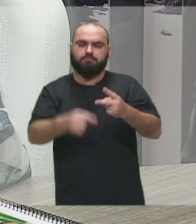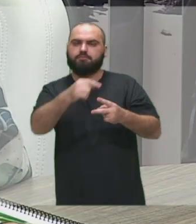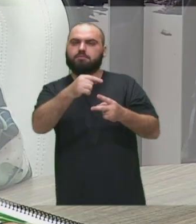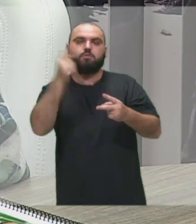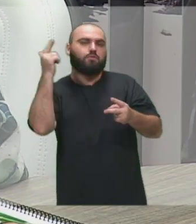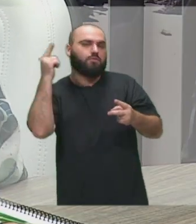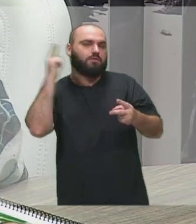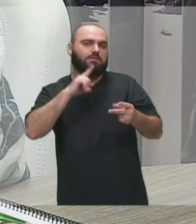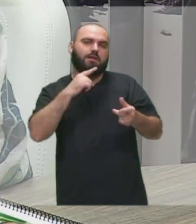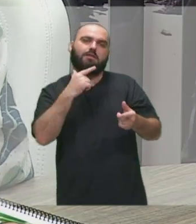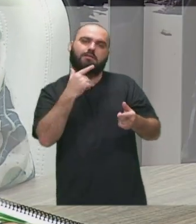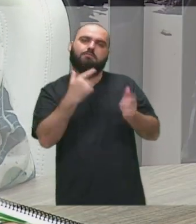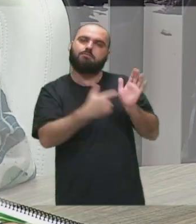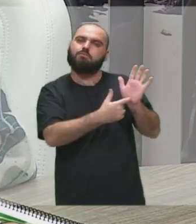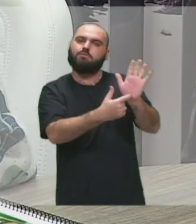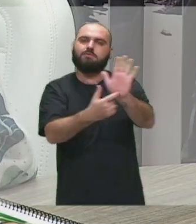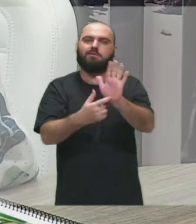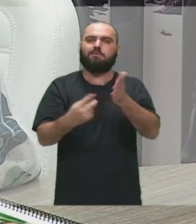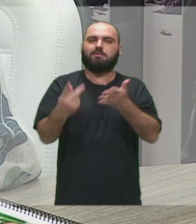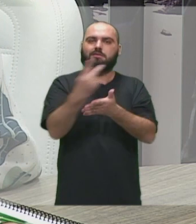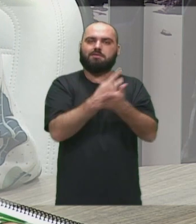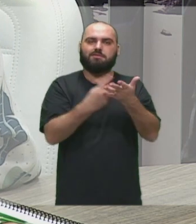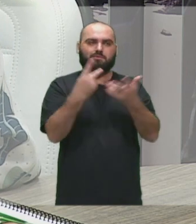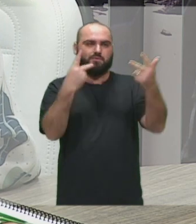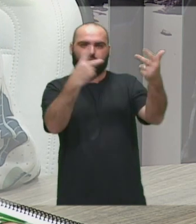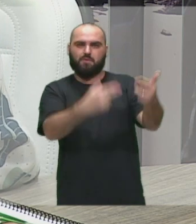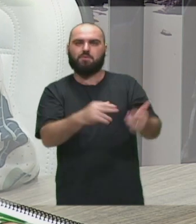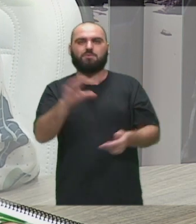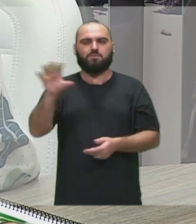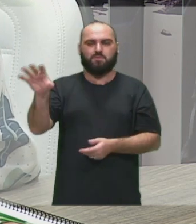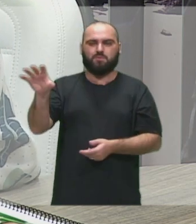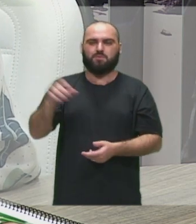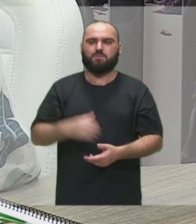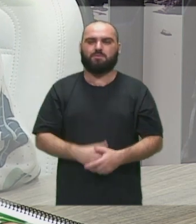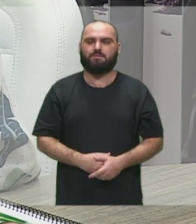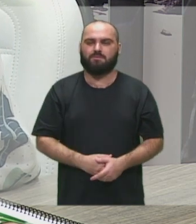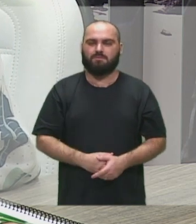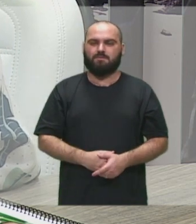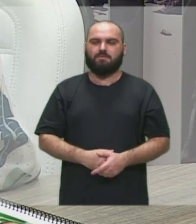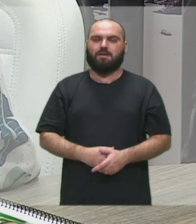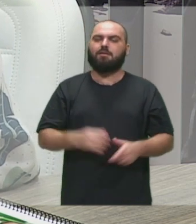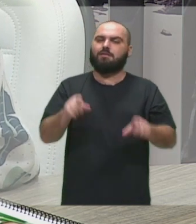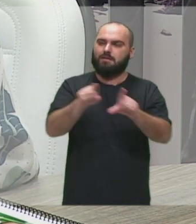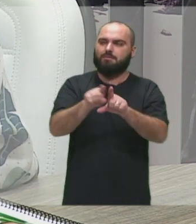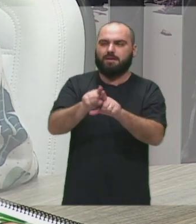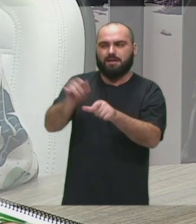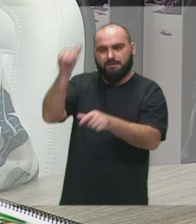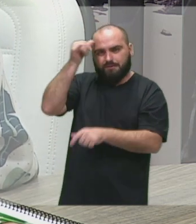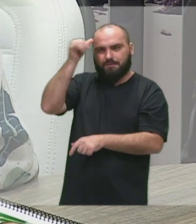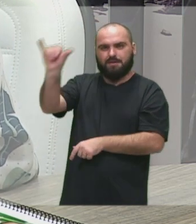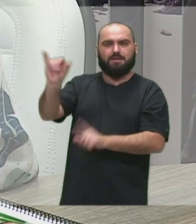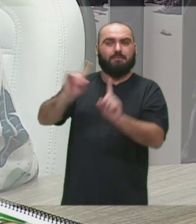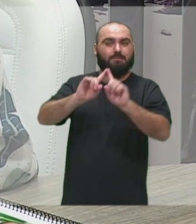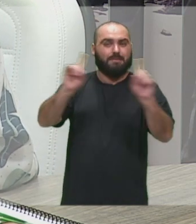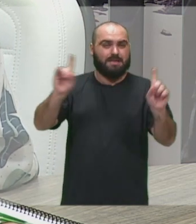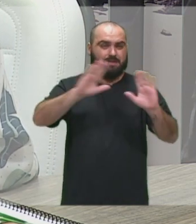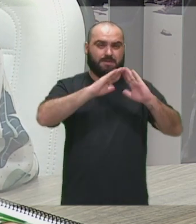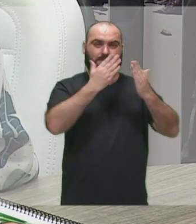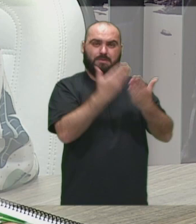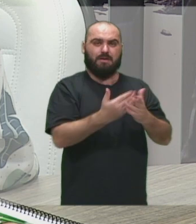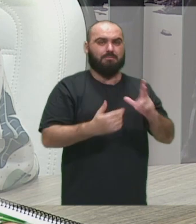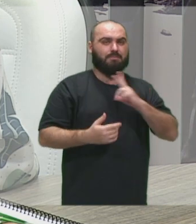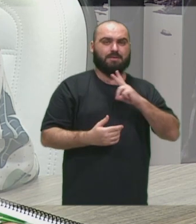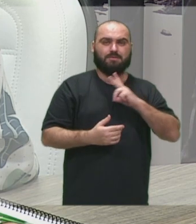trabalhar a prevenção, levar uma exposição de arte como essa e trabalhar a prevenção. Mas nas escolas particulares nós